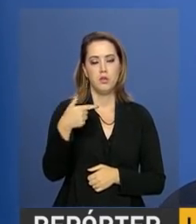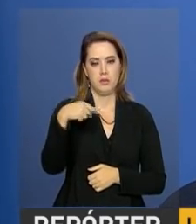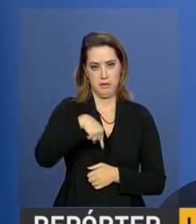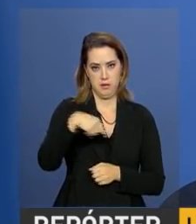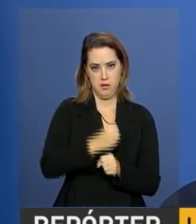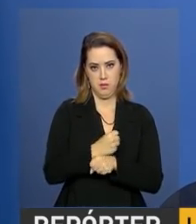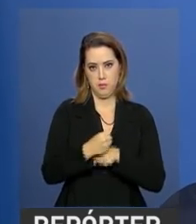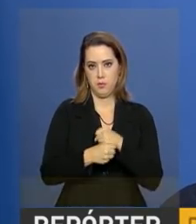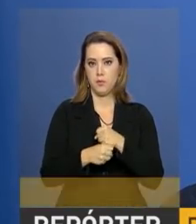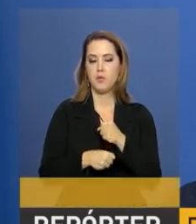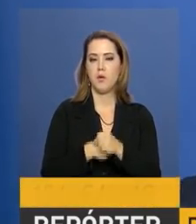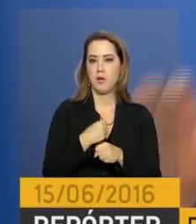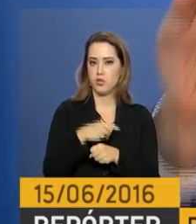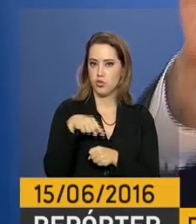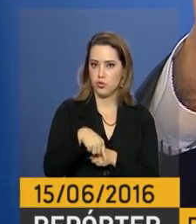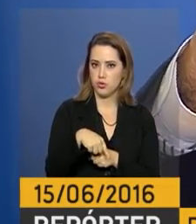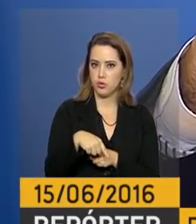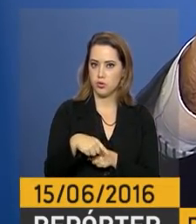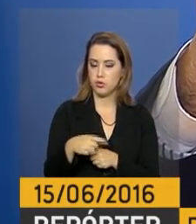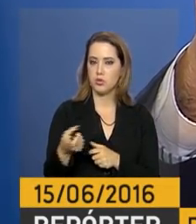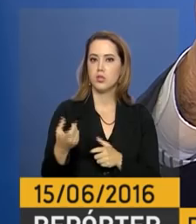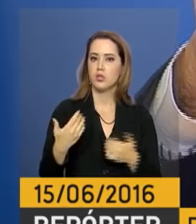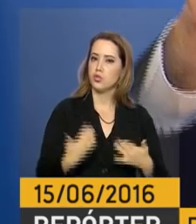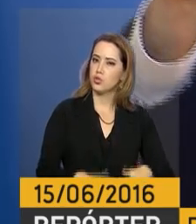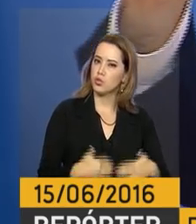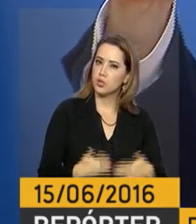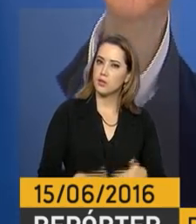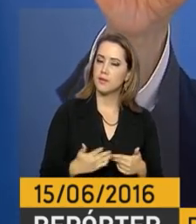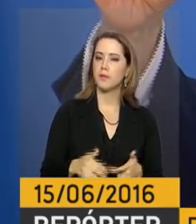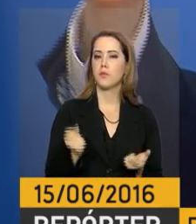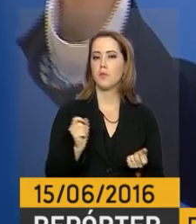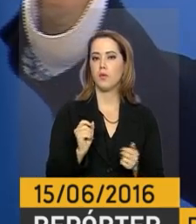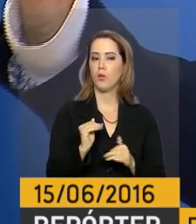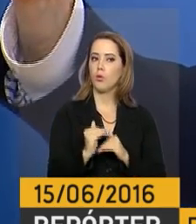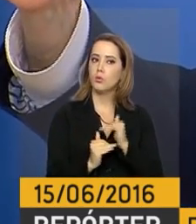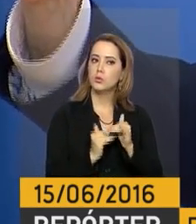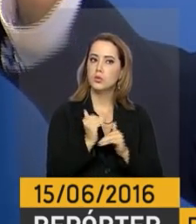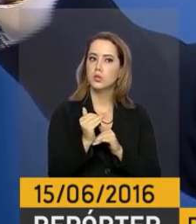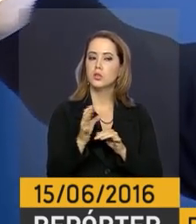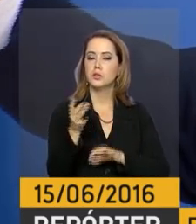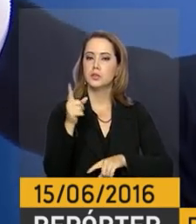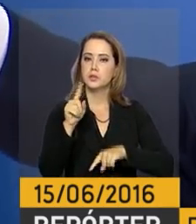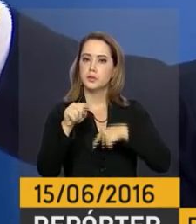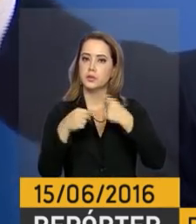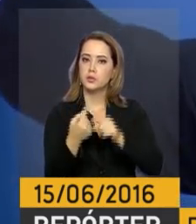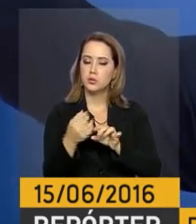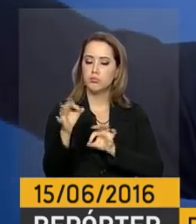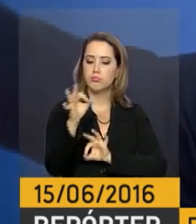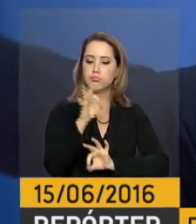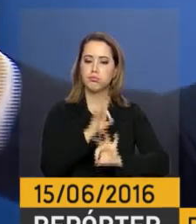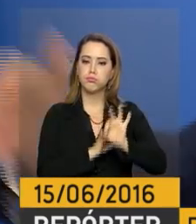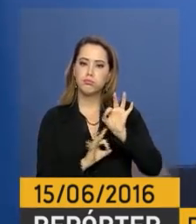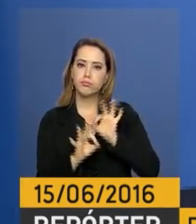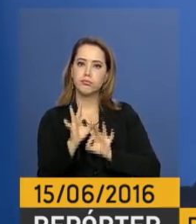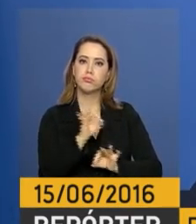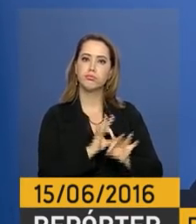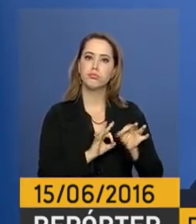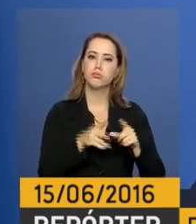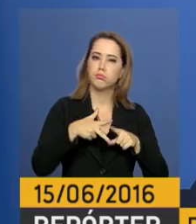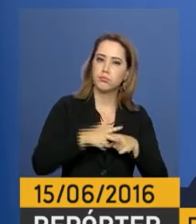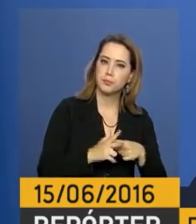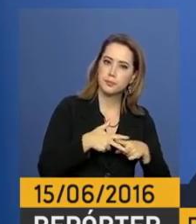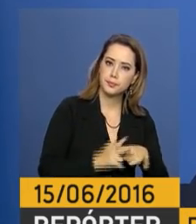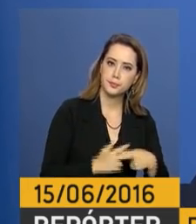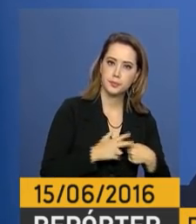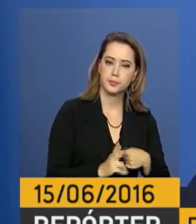ano de 2016 e a partir daí serão corrividas anualmente pela taxa de